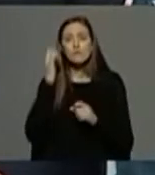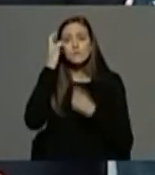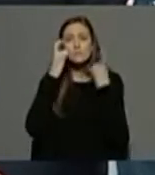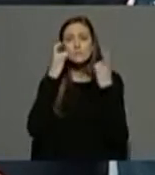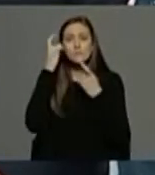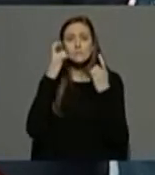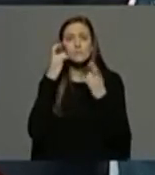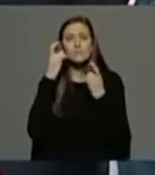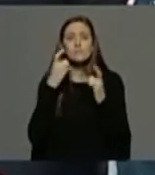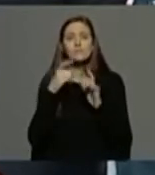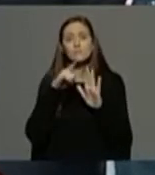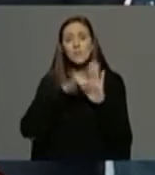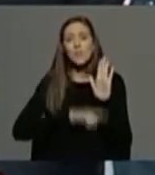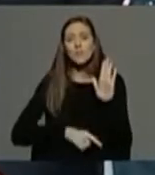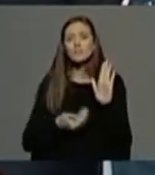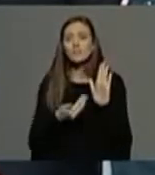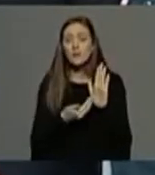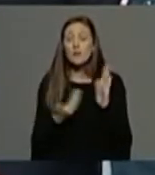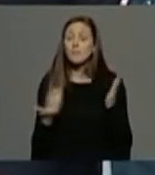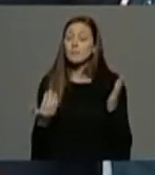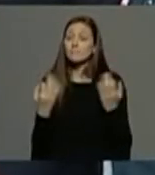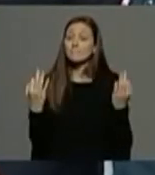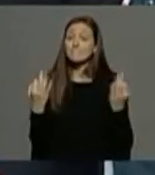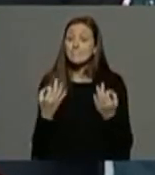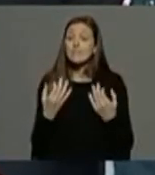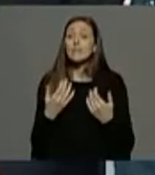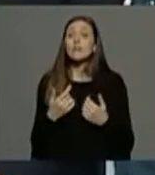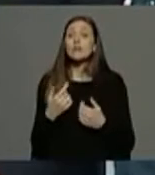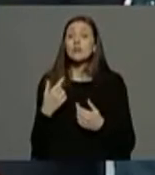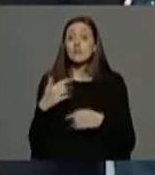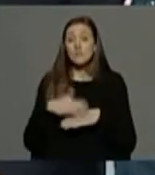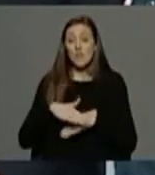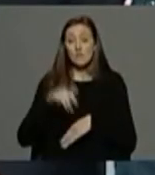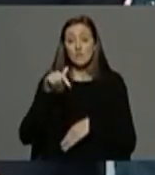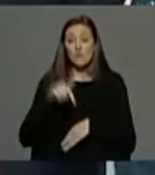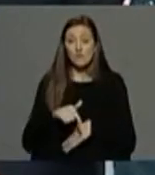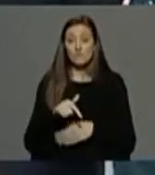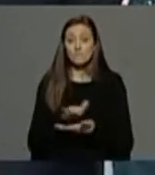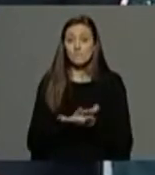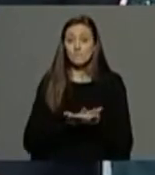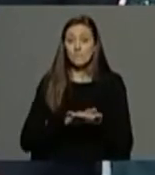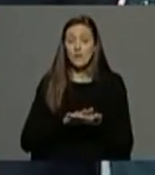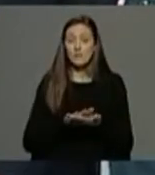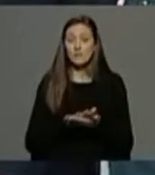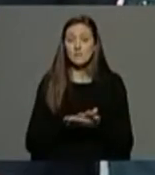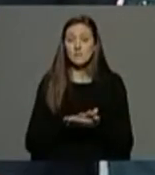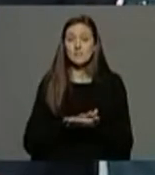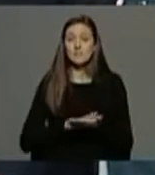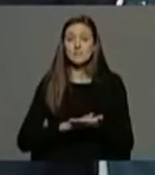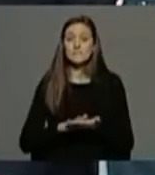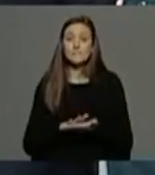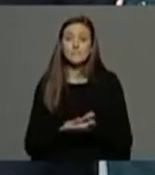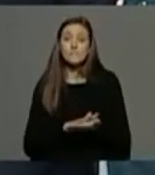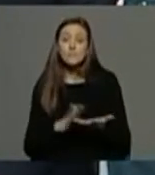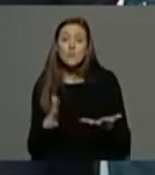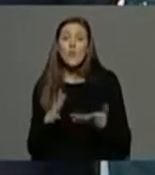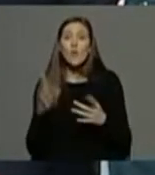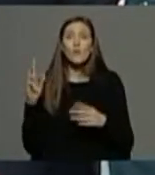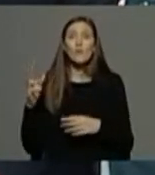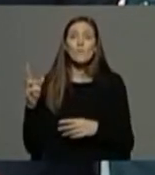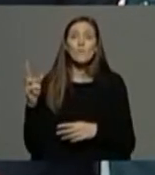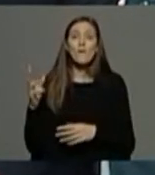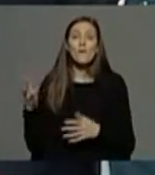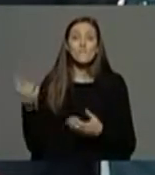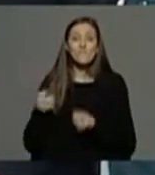da comissão política nacional mas uma coisa é certa é que nós saímos daqui hoje com base numa uma vitória a equipe